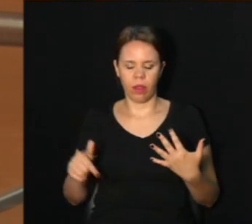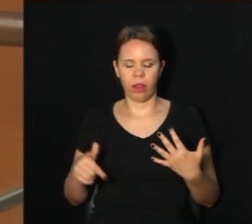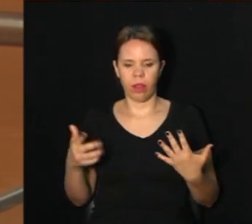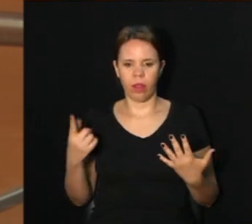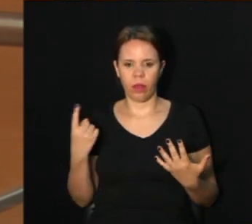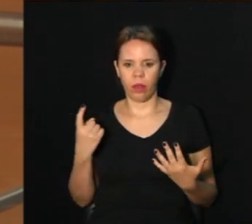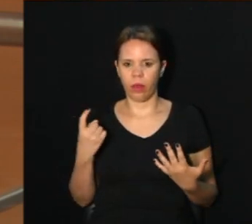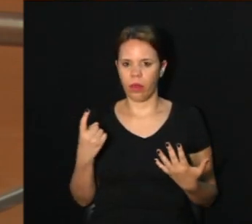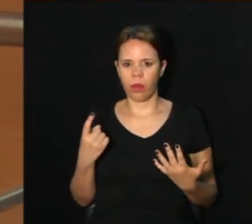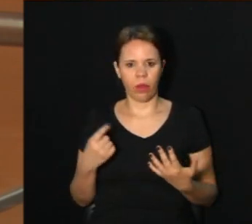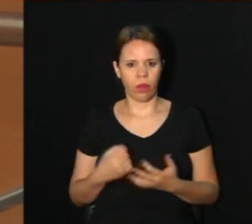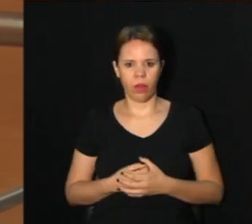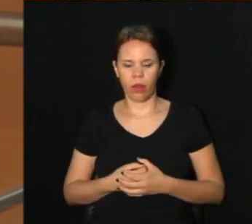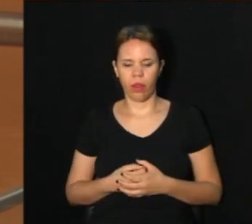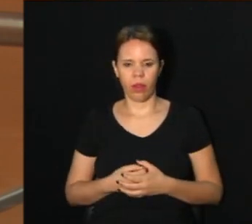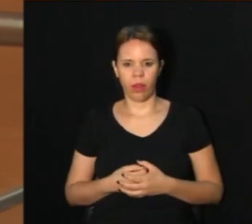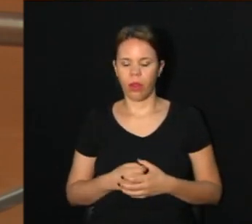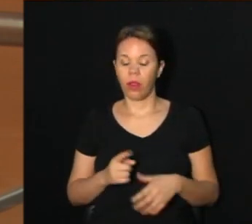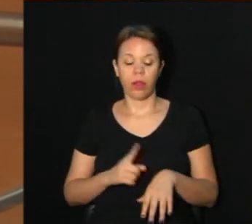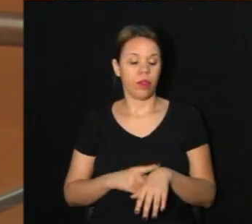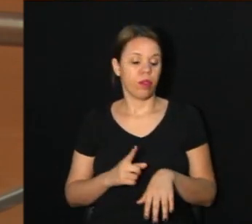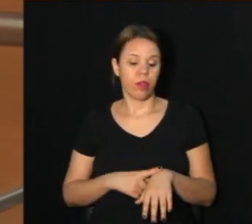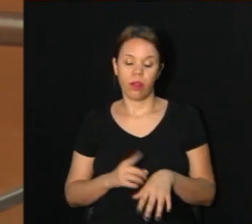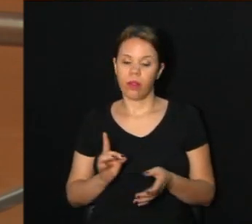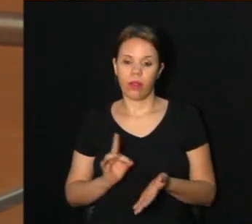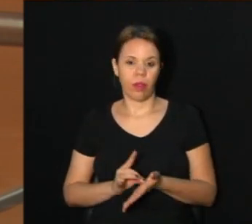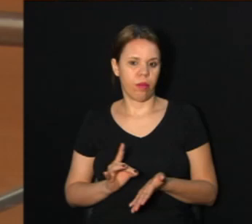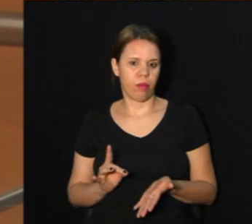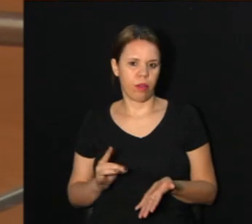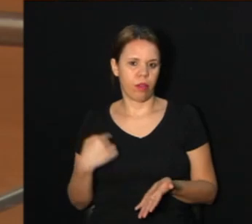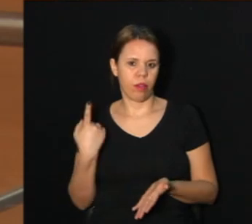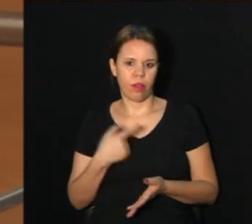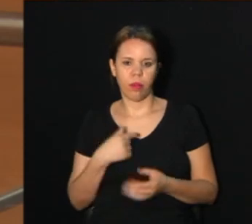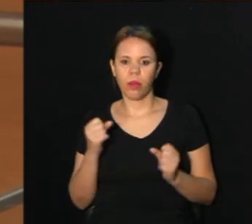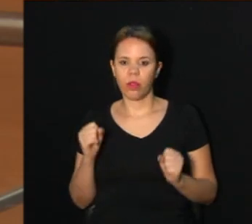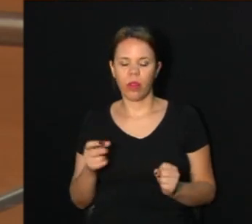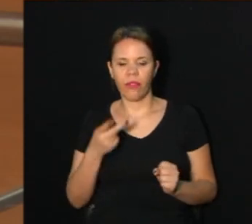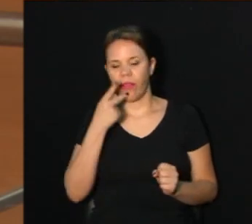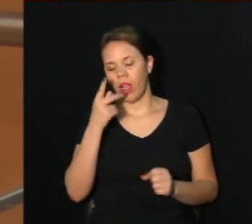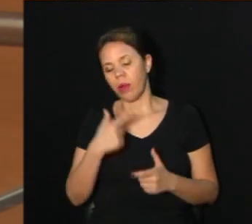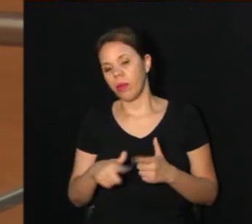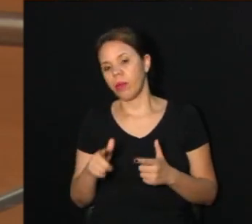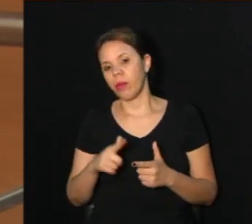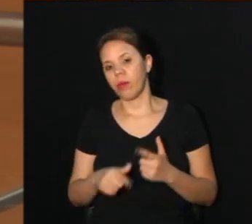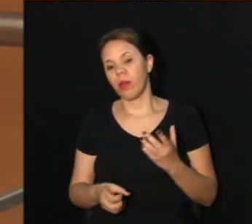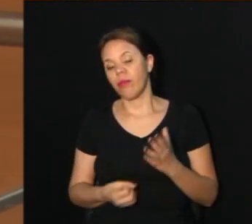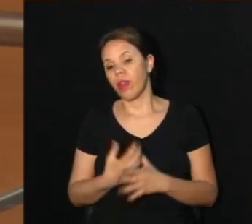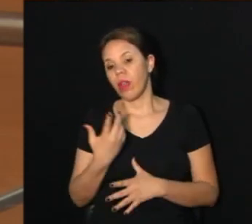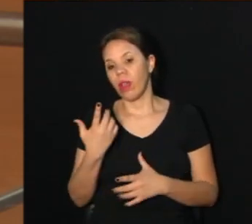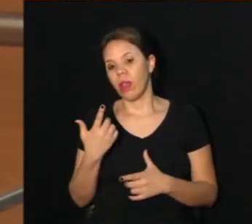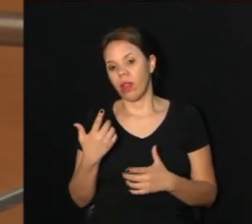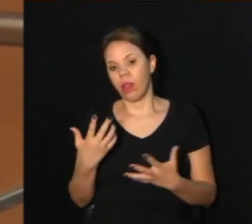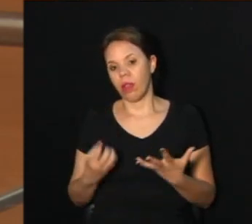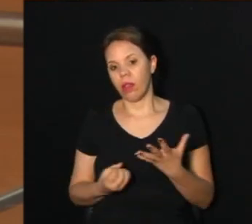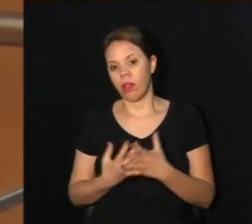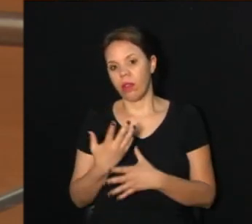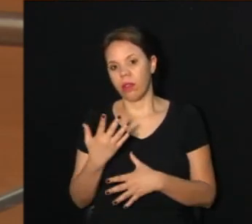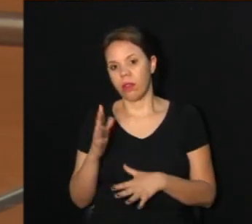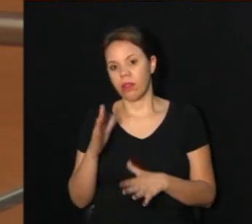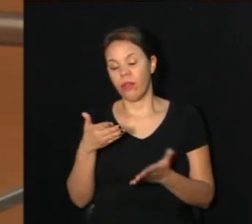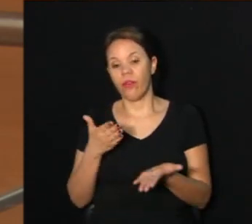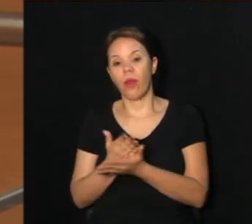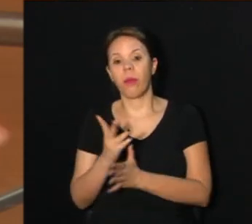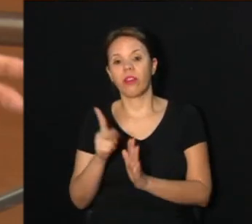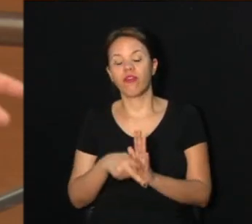única não deu tempo exato para a gente poder falar dos problemas que isso vai implicar. se for aprovado